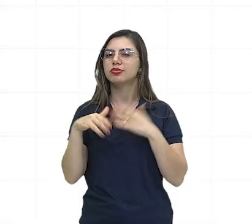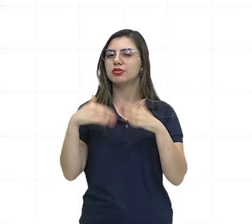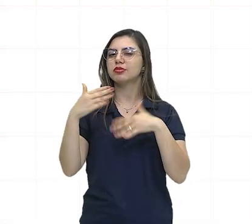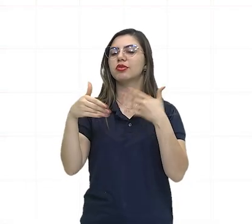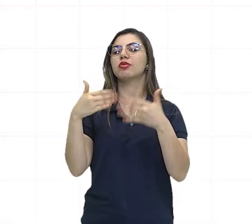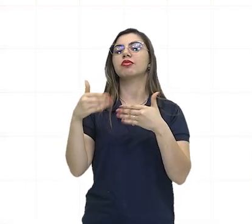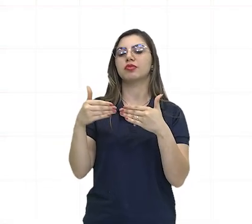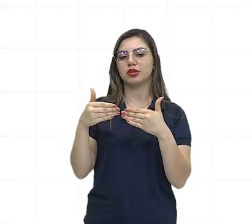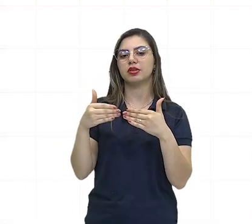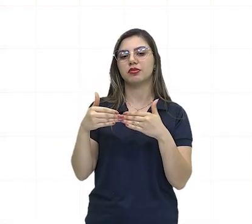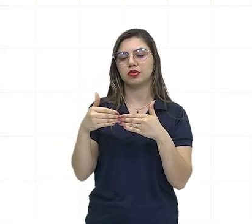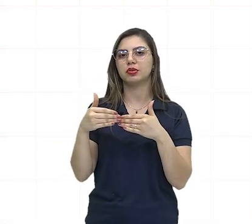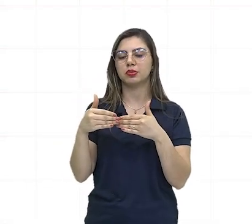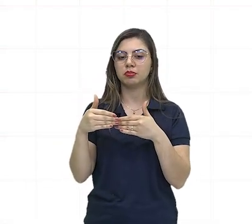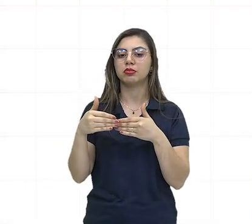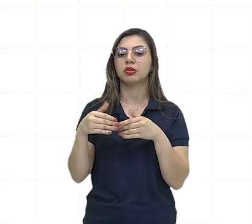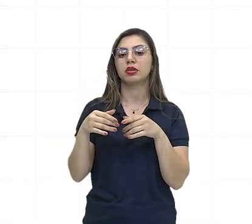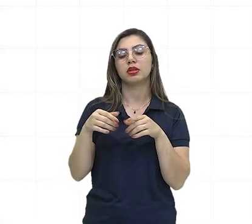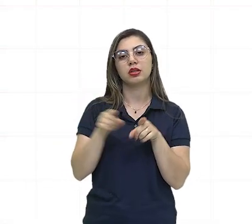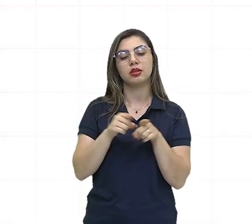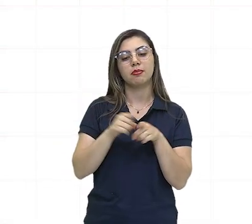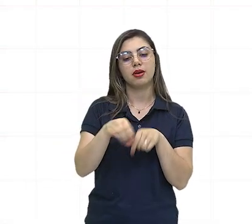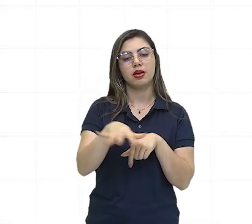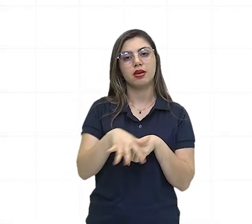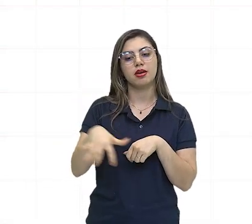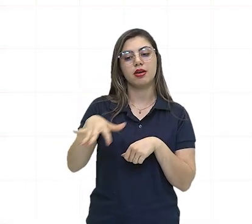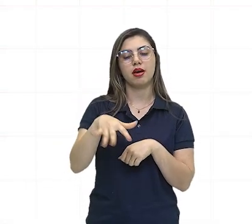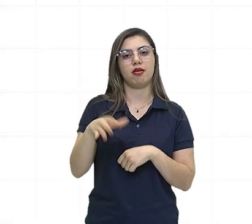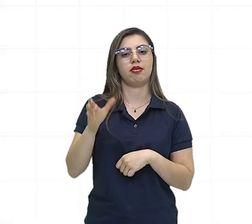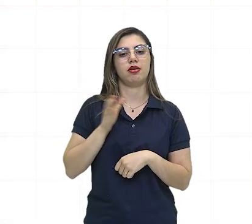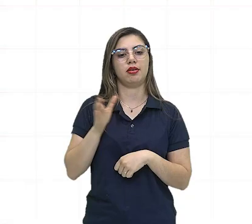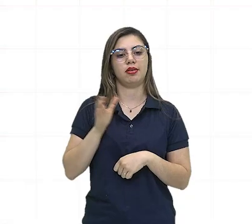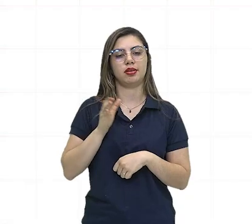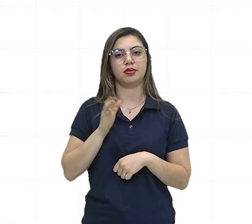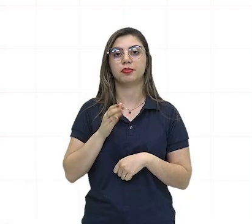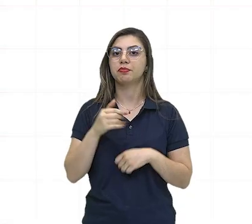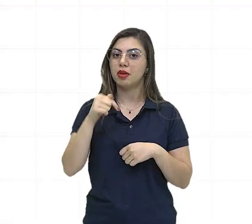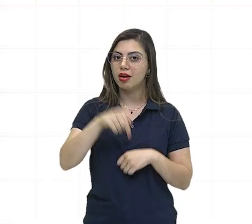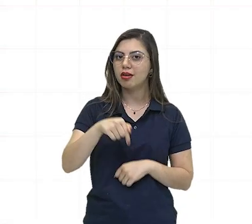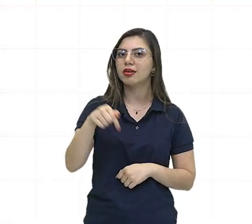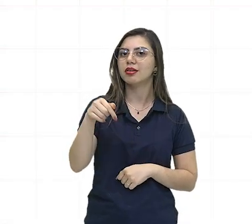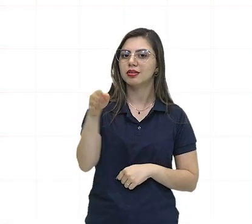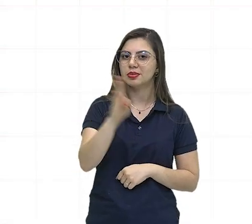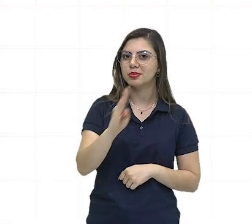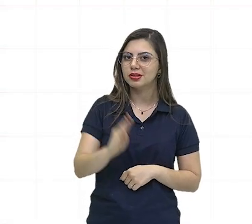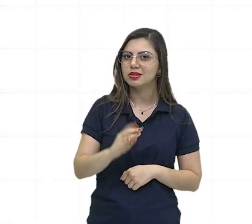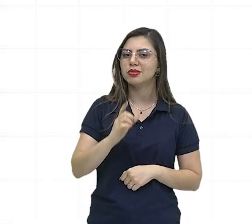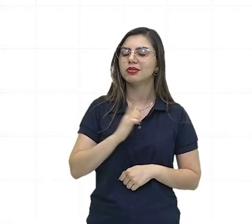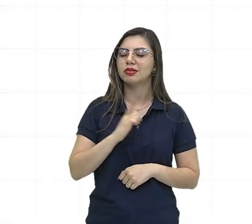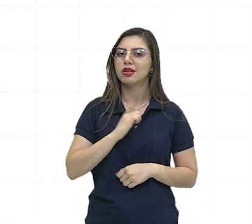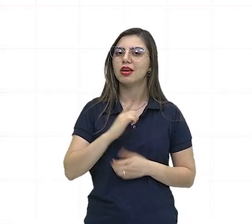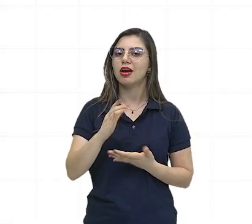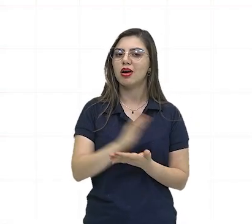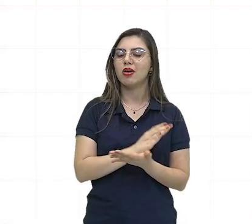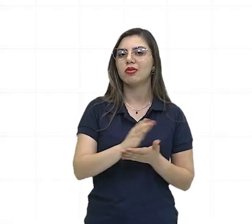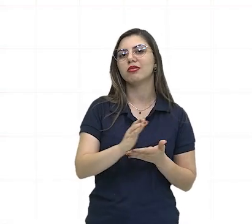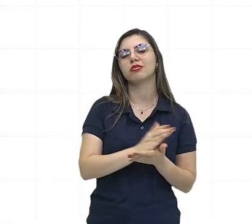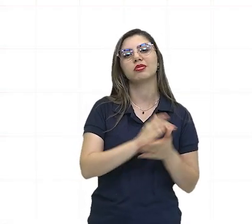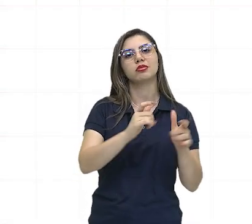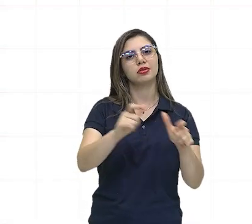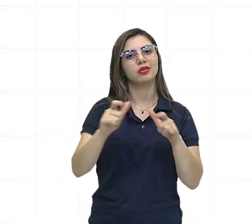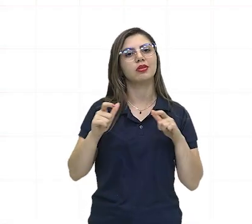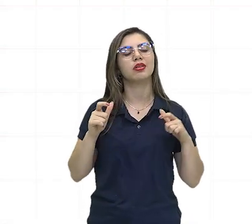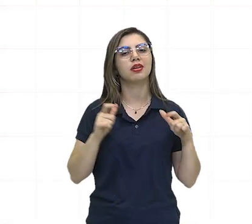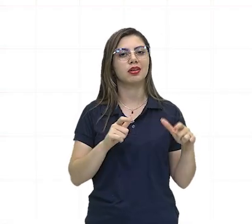em áreas mais ricas de países em desenvolvimento. No Brasil, nós temos áreas onde há esse tipo de